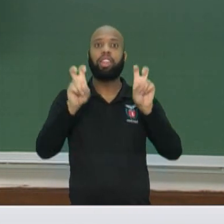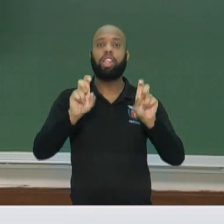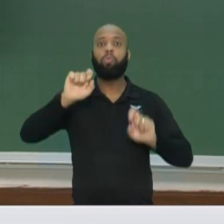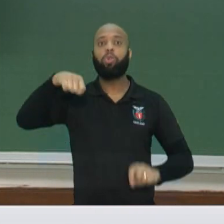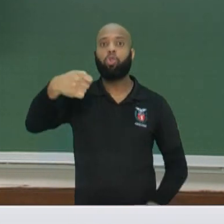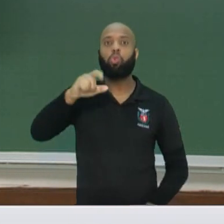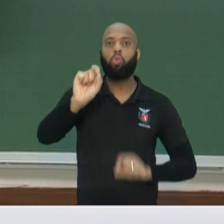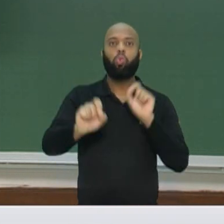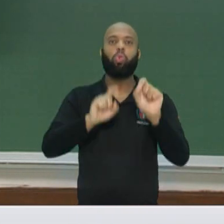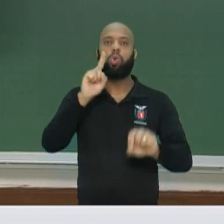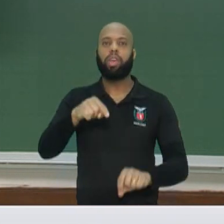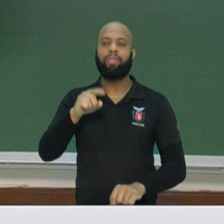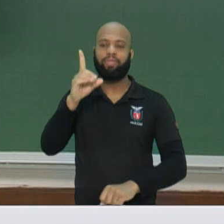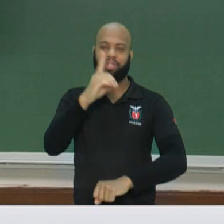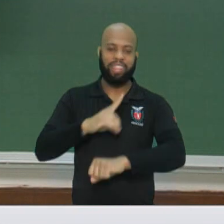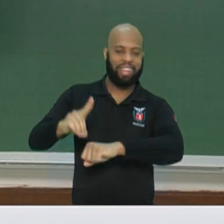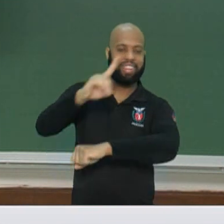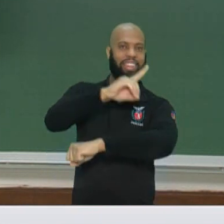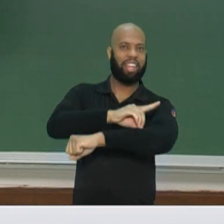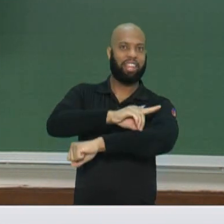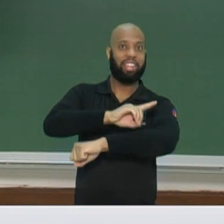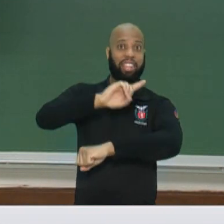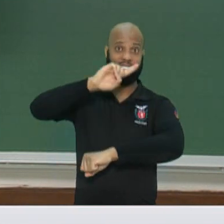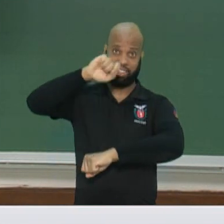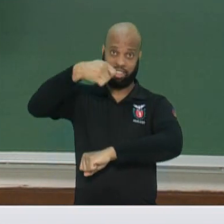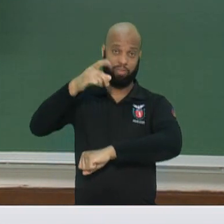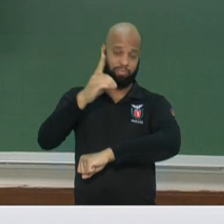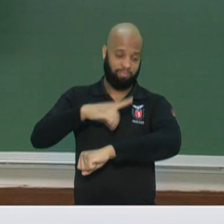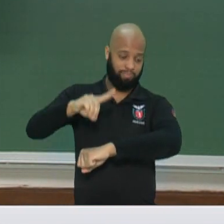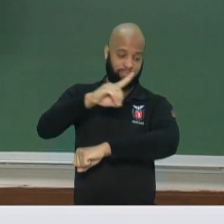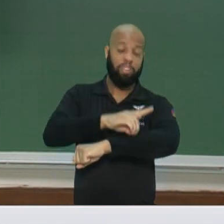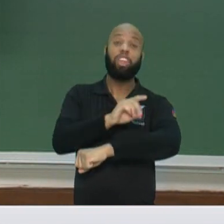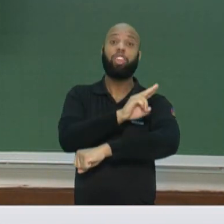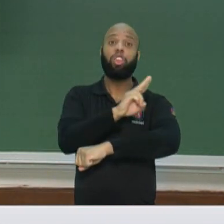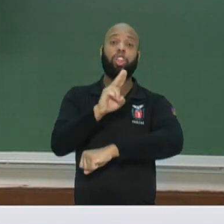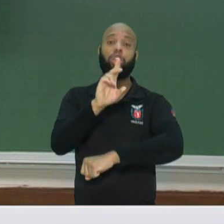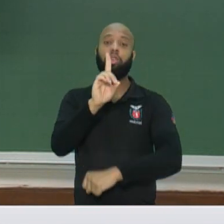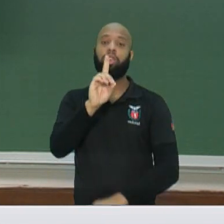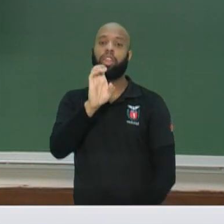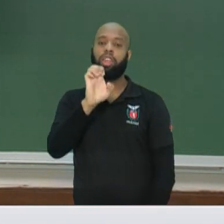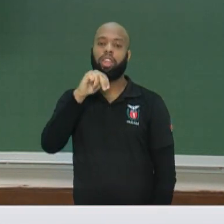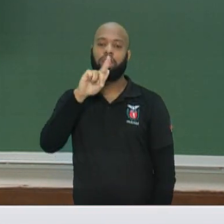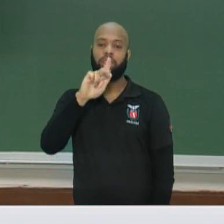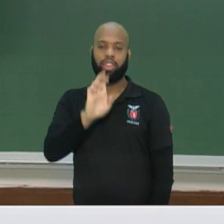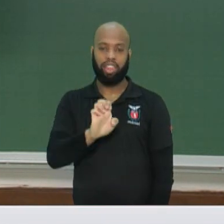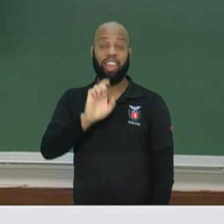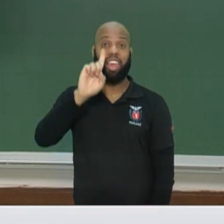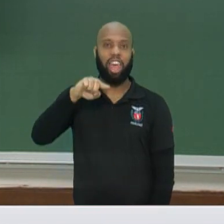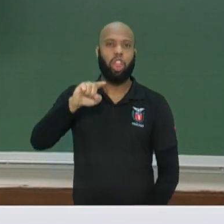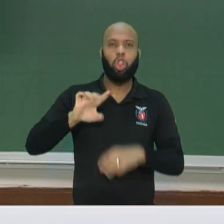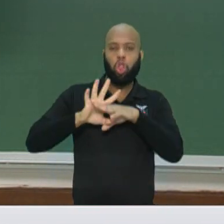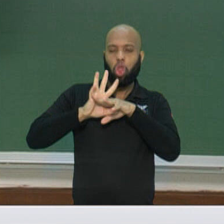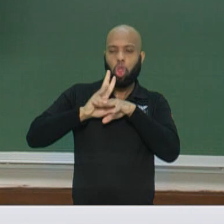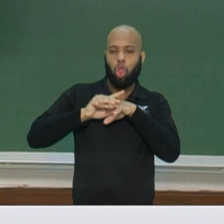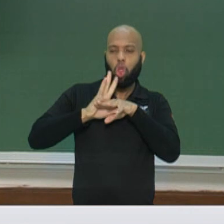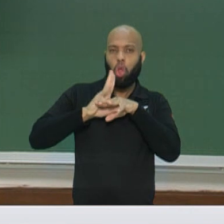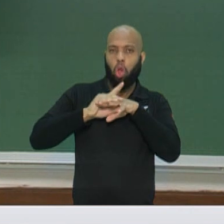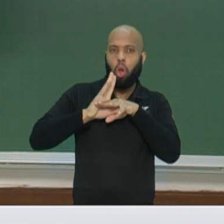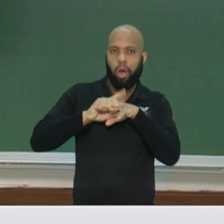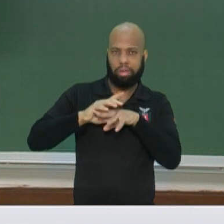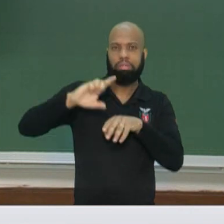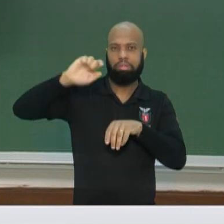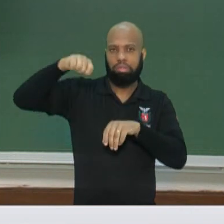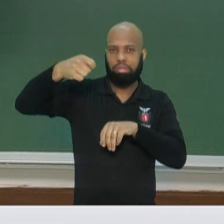a dengue. Vamos falar sobre a dengue, essa doença, que ela existe. A gente não ouviu muito falar sobre